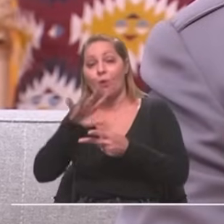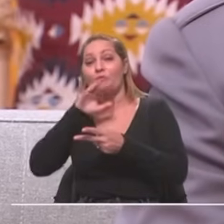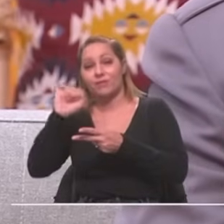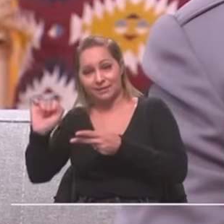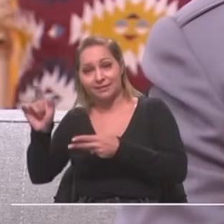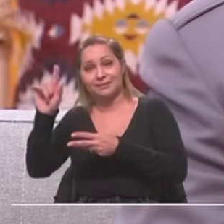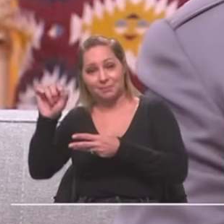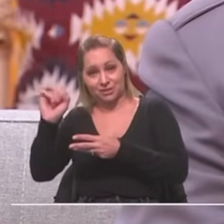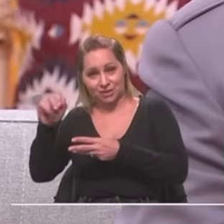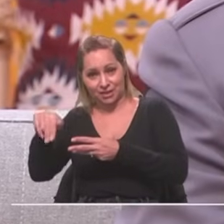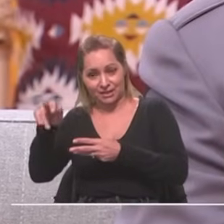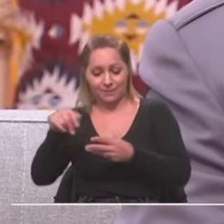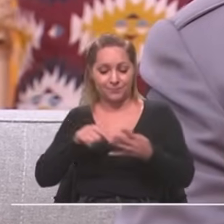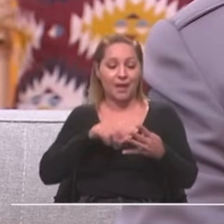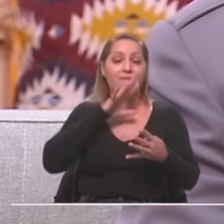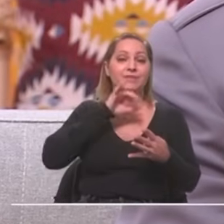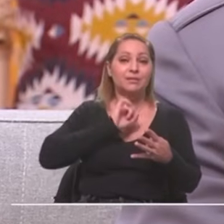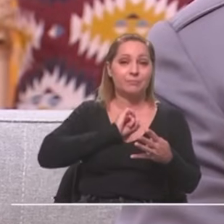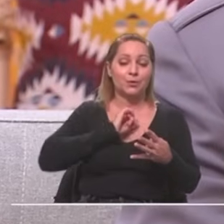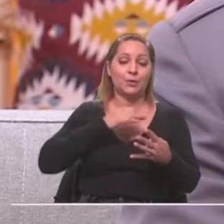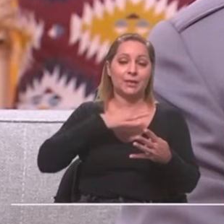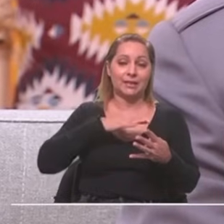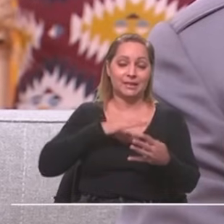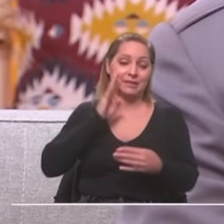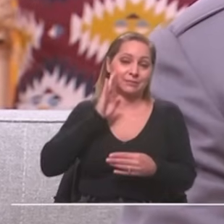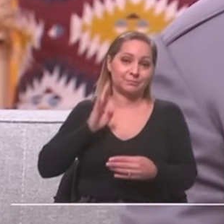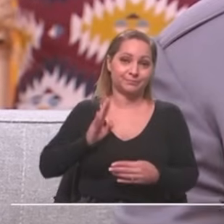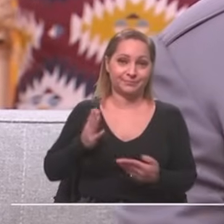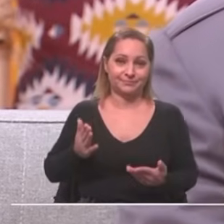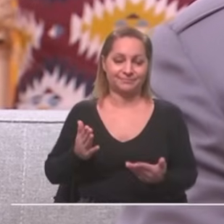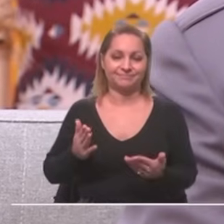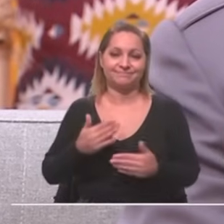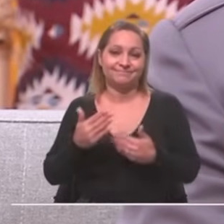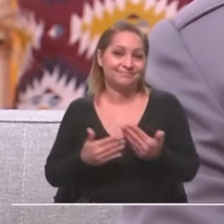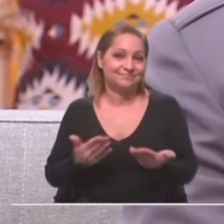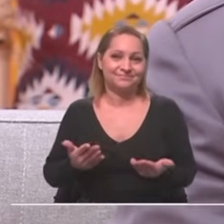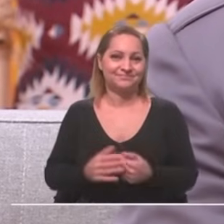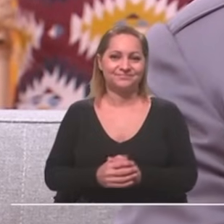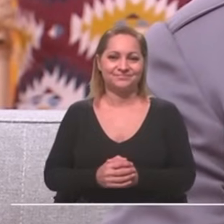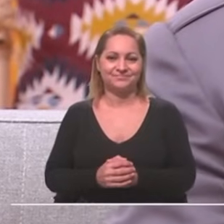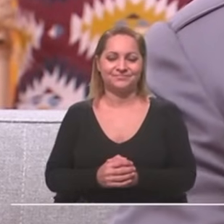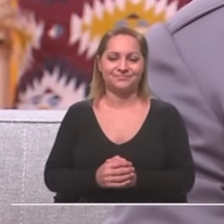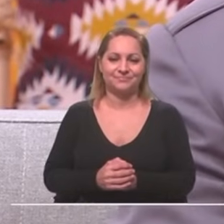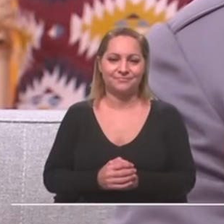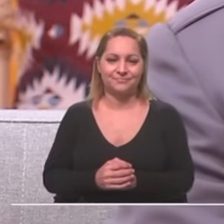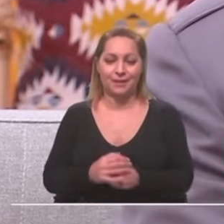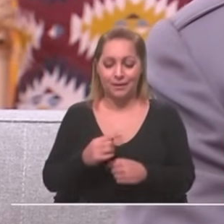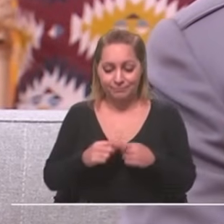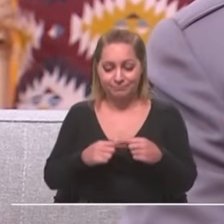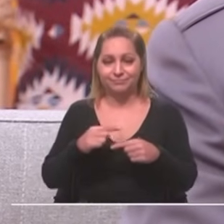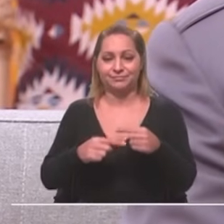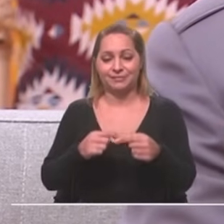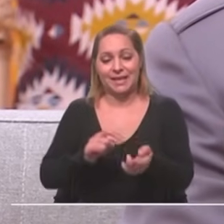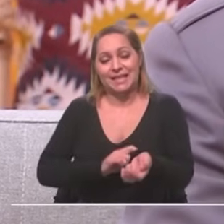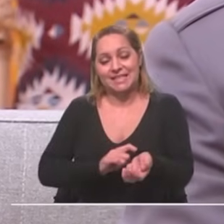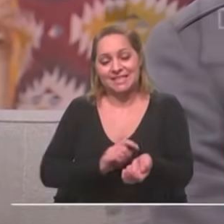GNR. O meu filho quis optar pelo exército e pronto. E se calhar já está no sangue. Mas